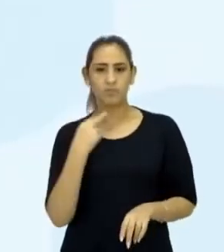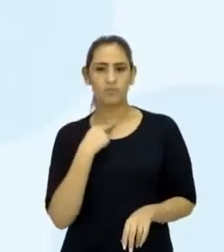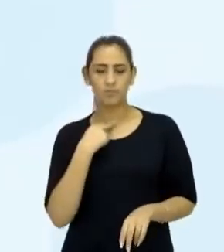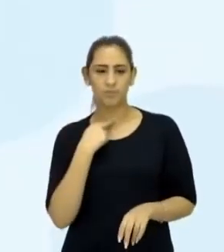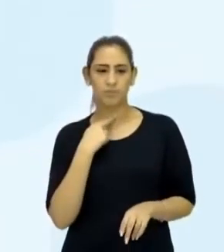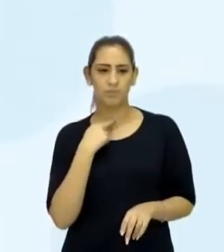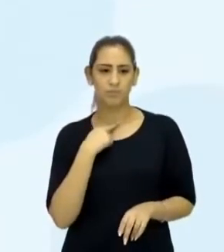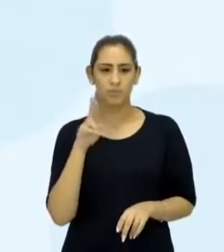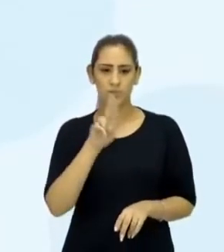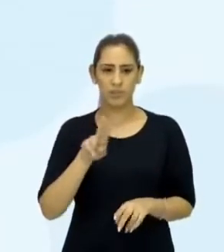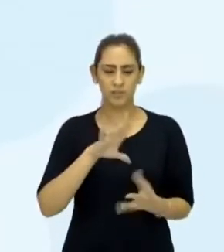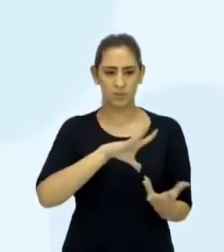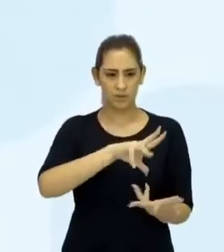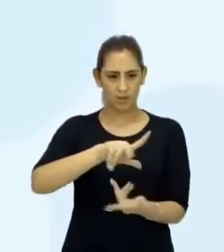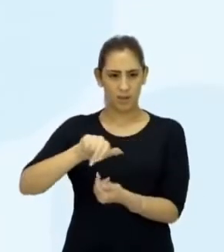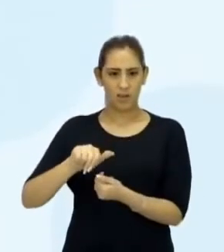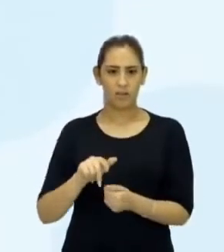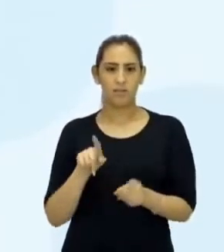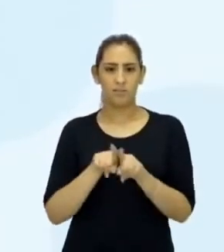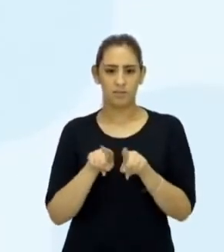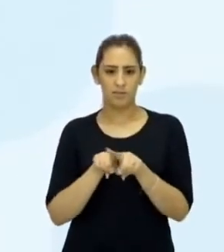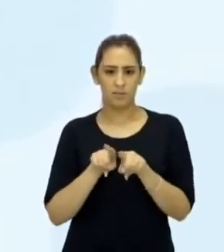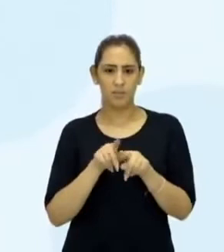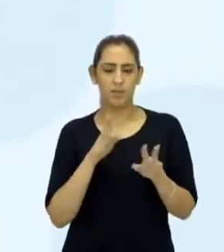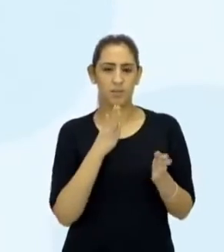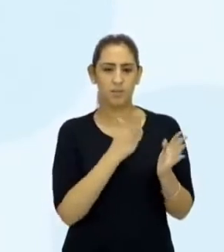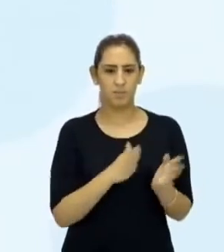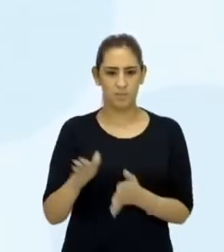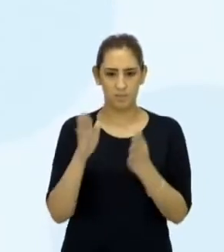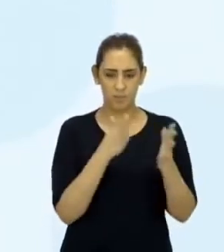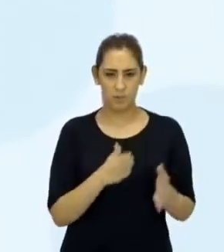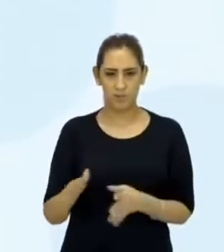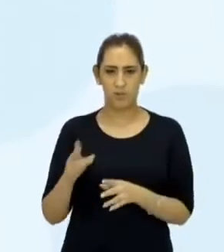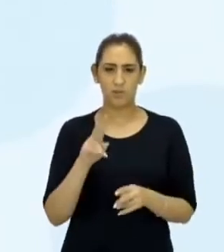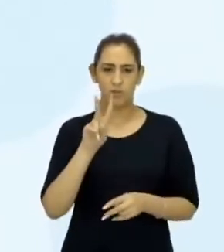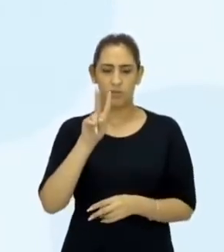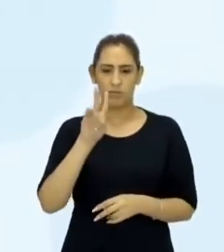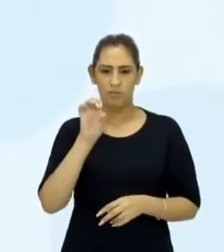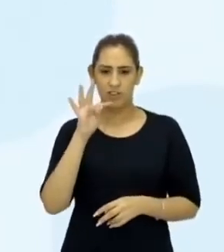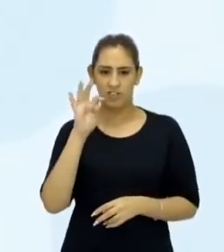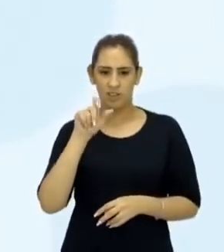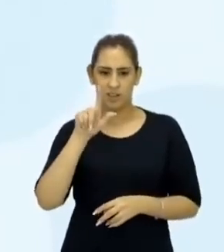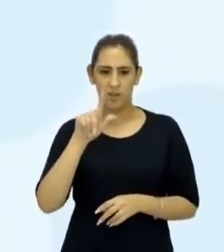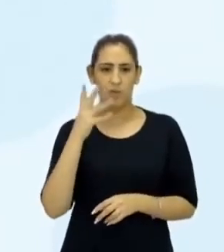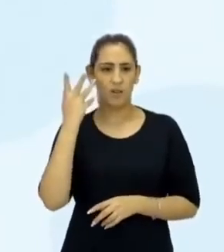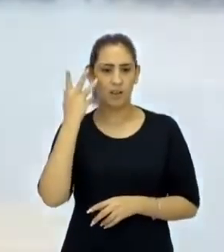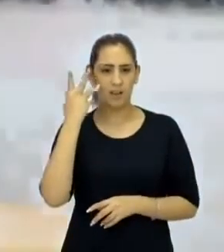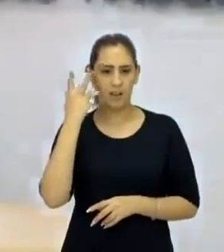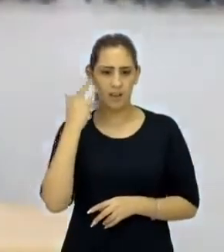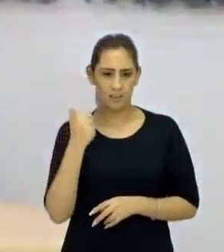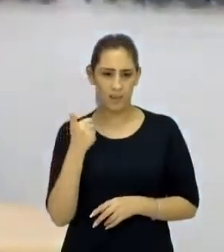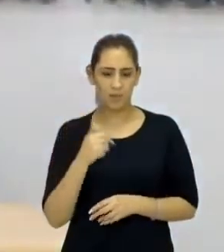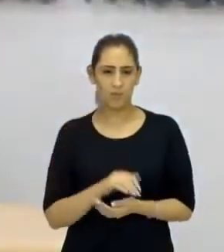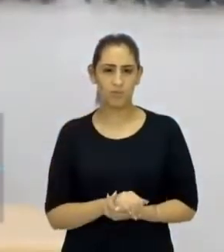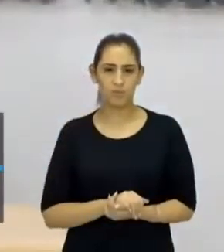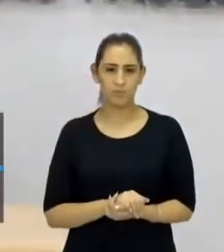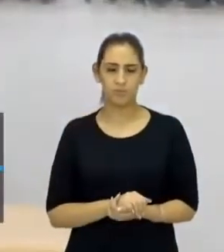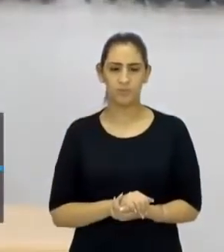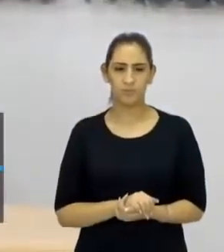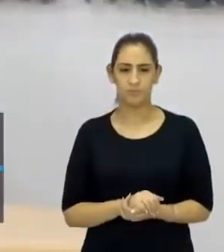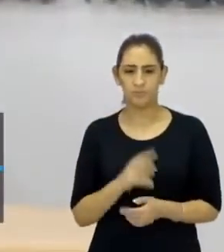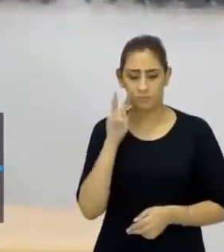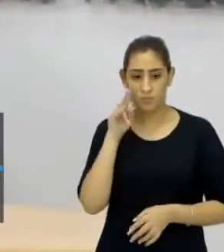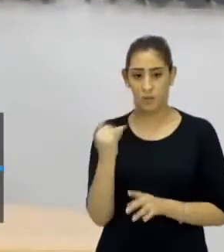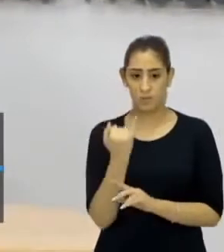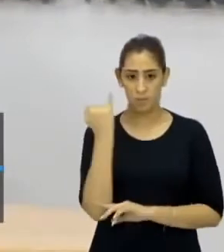da pecuária, produção vegetal e animal, entre outros. Então vejam a importância que nós temos aí na agropecuária,